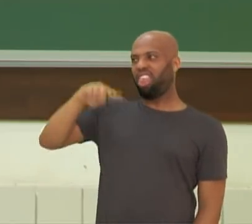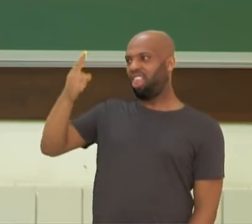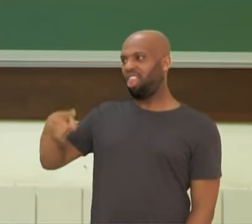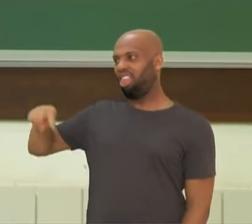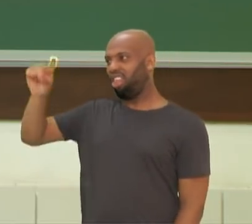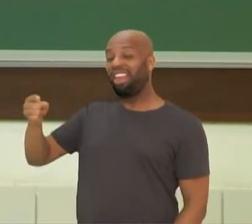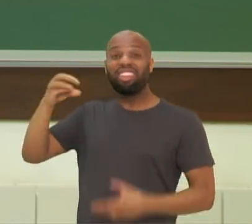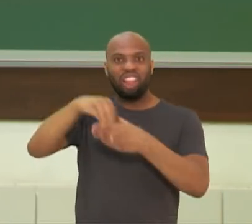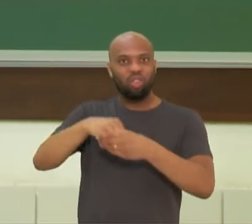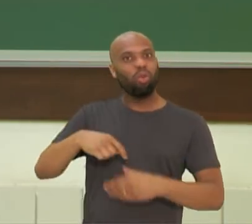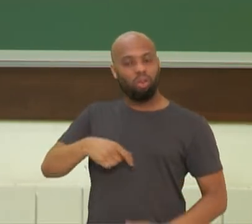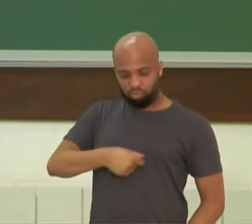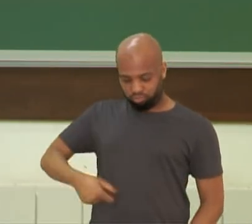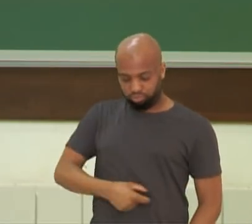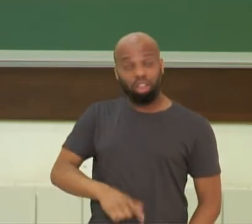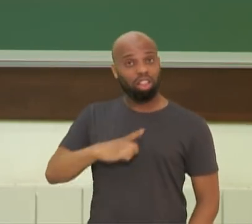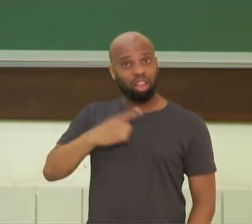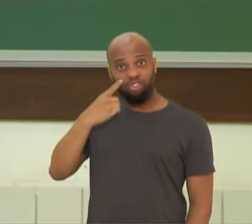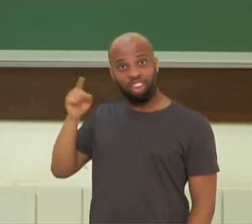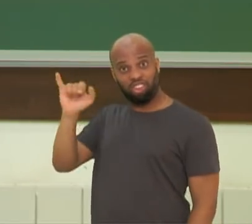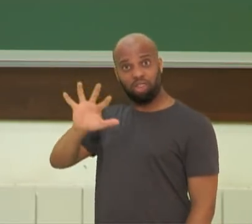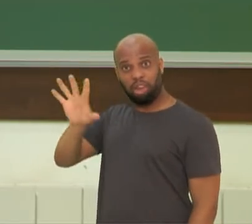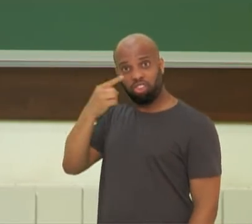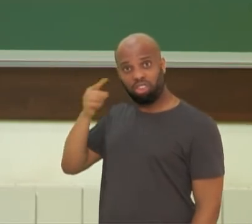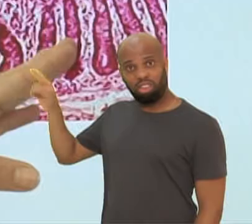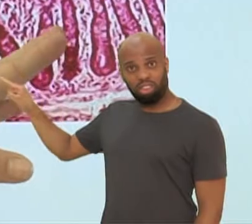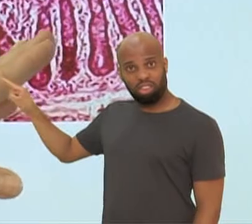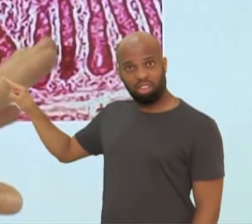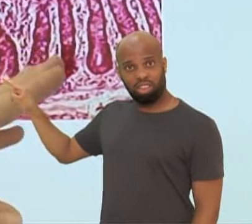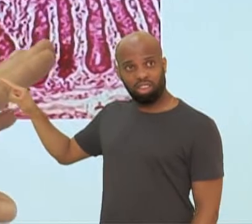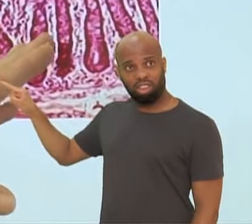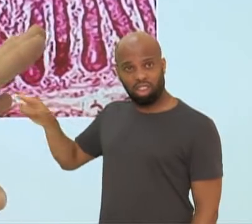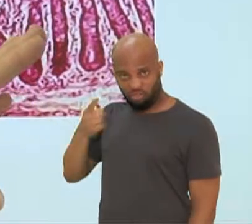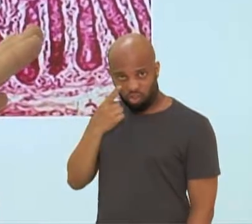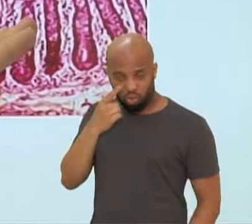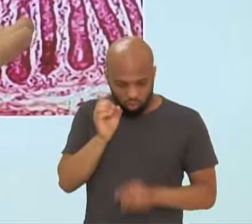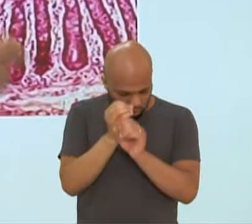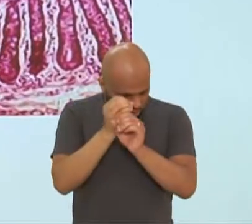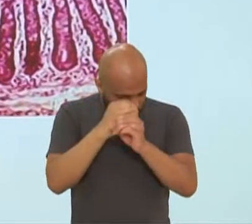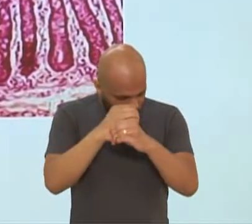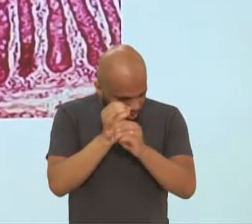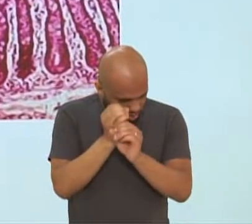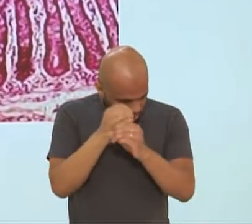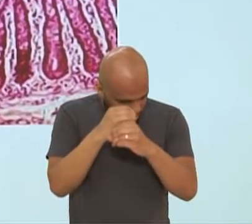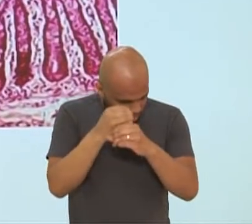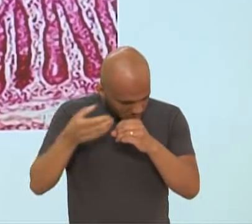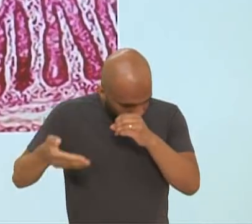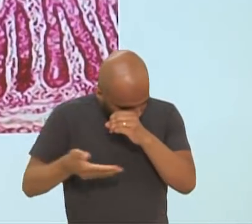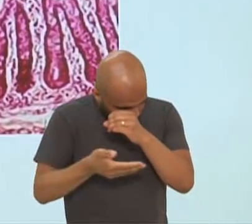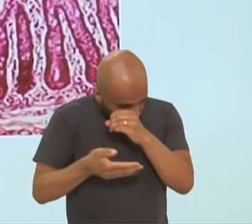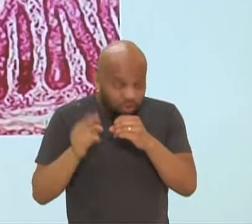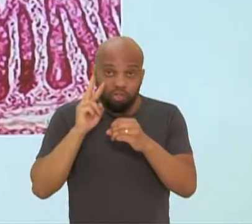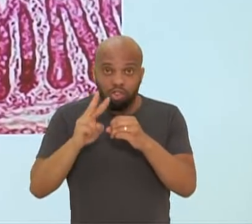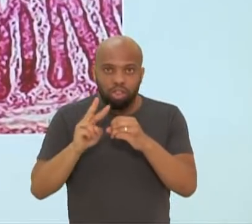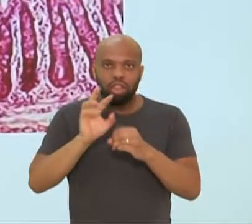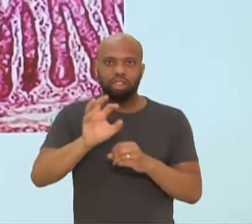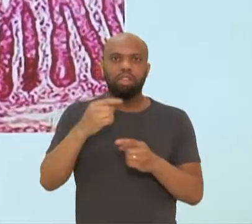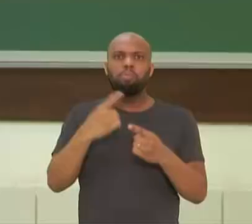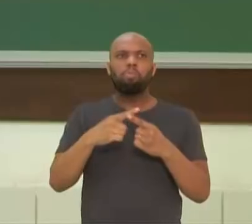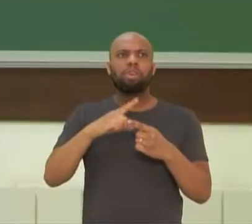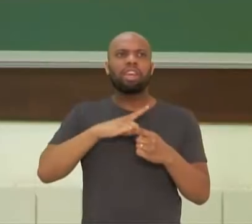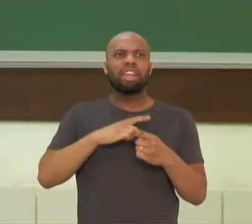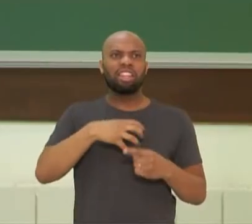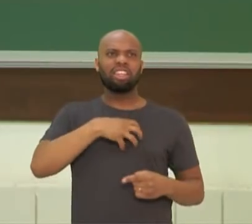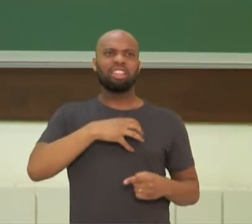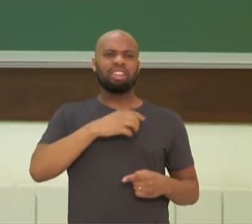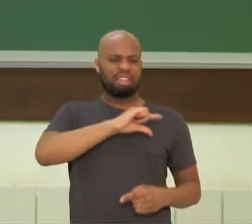aqui. Tanto que esta imagem aqui, ó, ela é uma imagem de microscópio. Então, por que é todo preguiado,